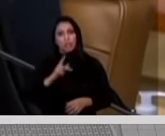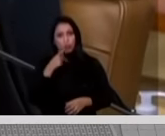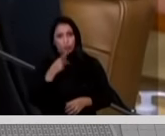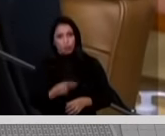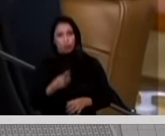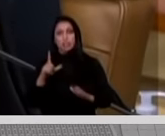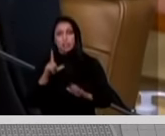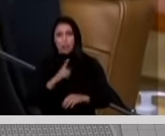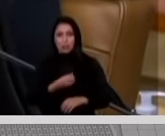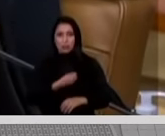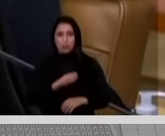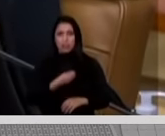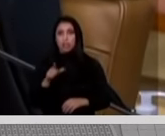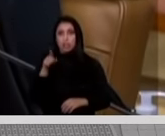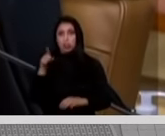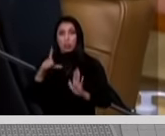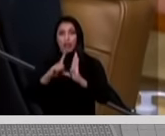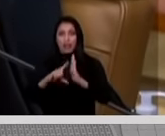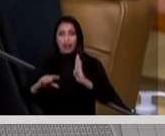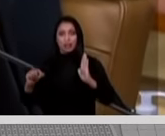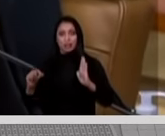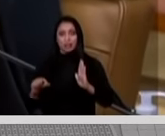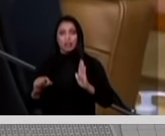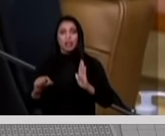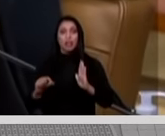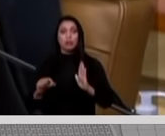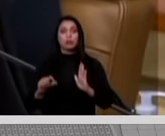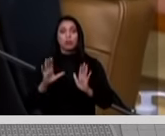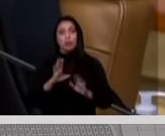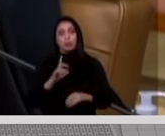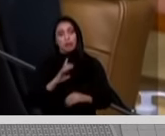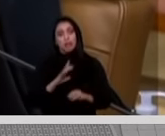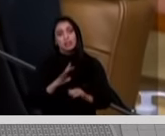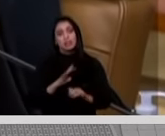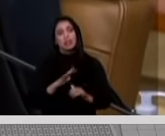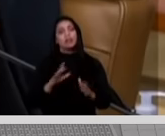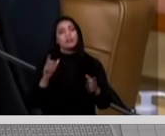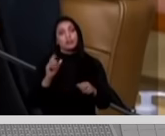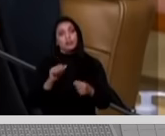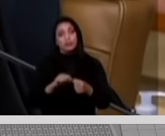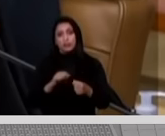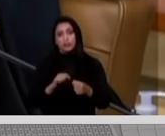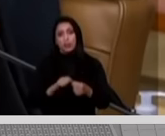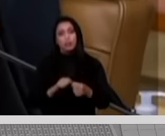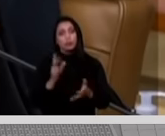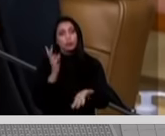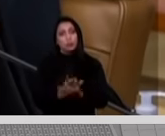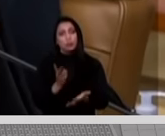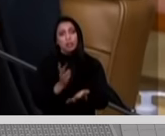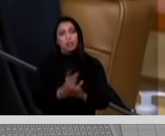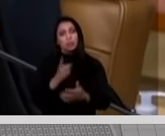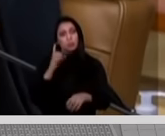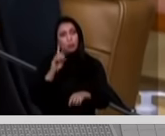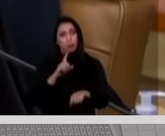competência, sobre quem seria o juiz para julgar o caso. Eu achei isso estranho, porque se ele fosse, por exemplo, declarar o STF incompetente, seria já nesse primeiro momento,